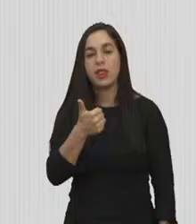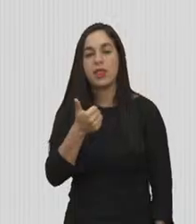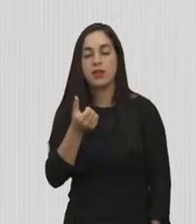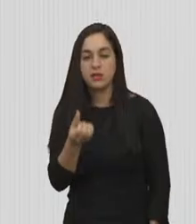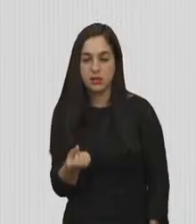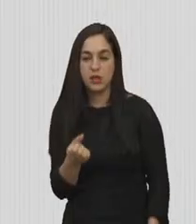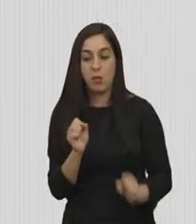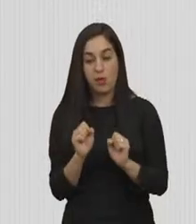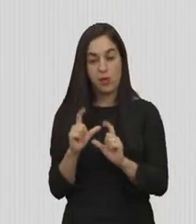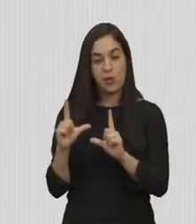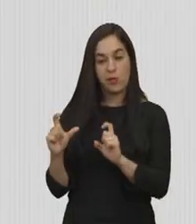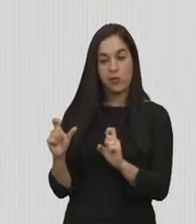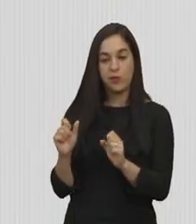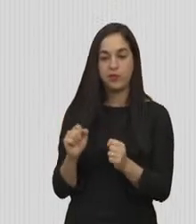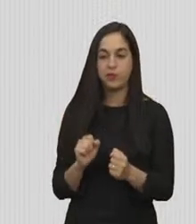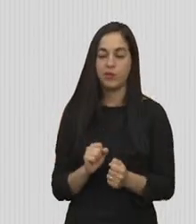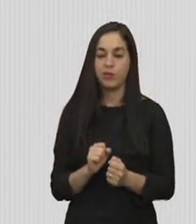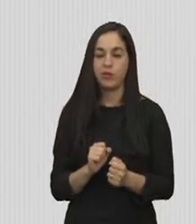Pode ir, Matheus.